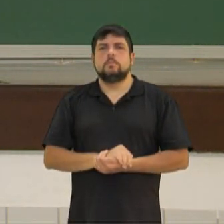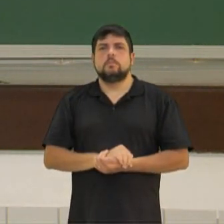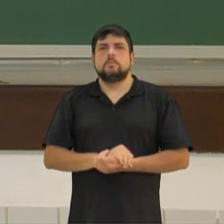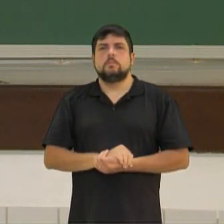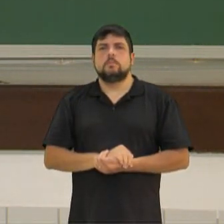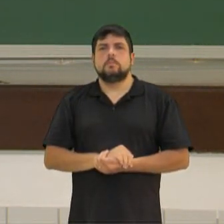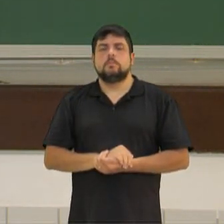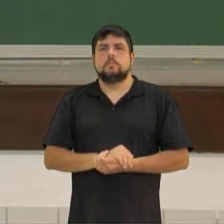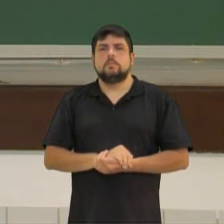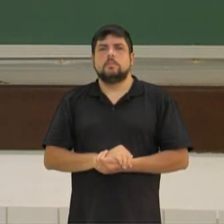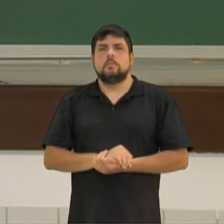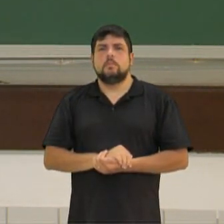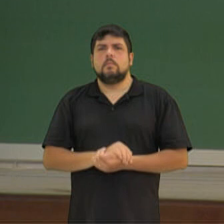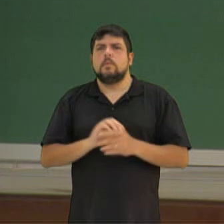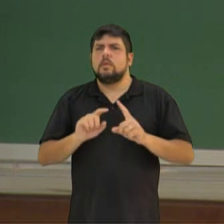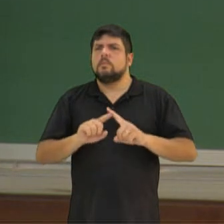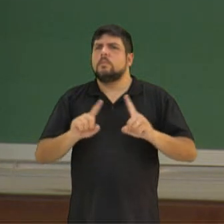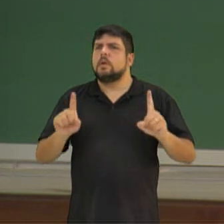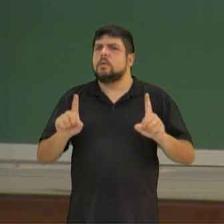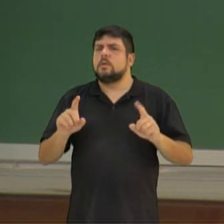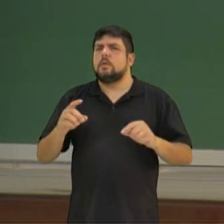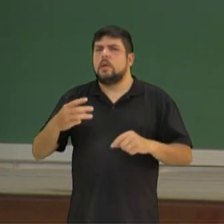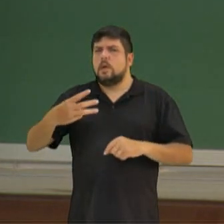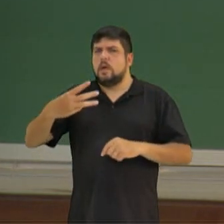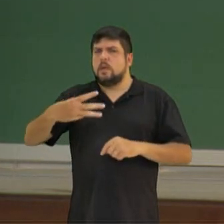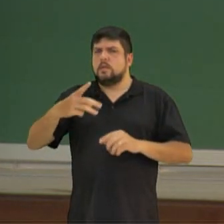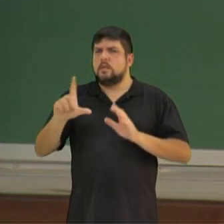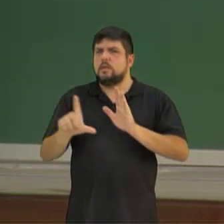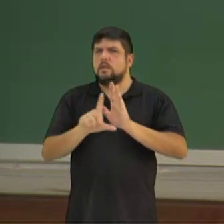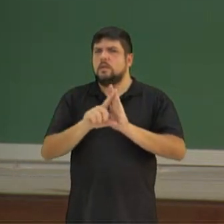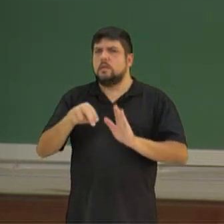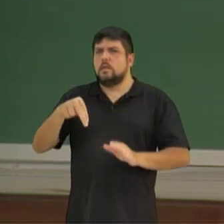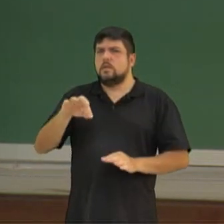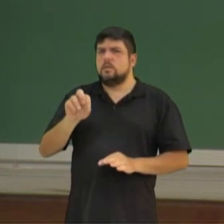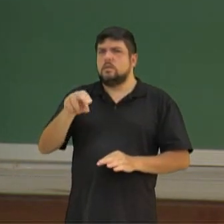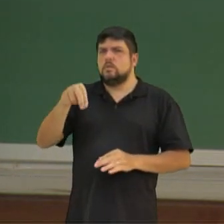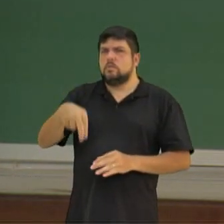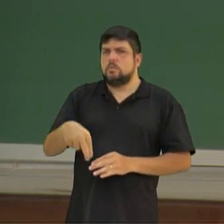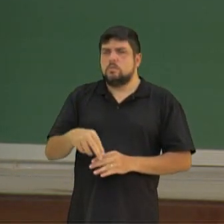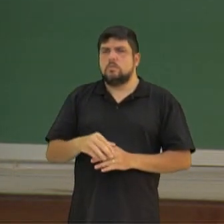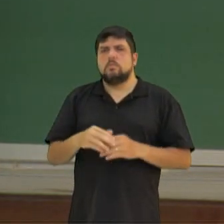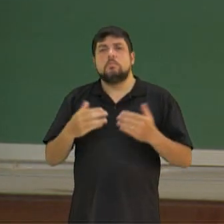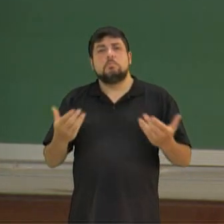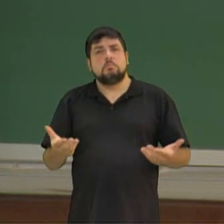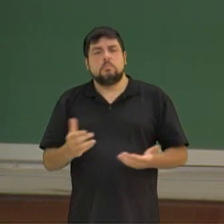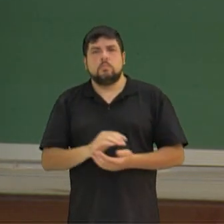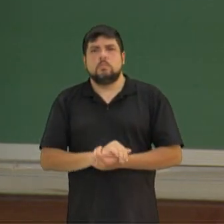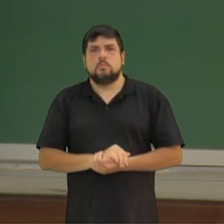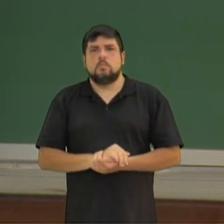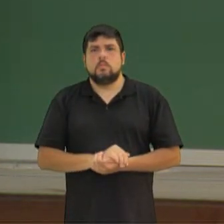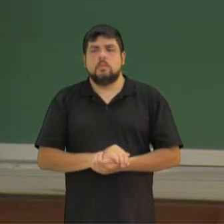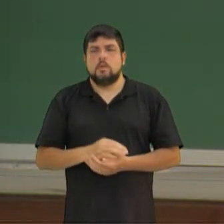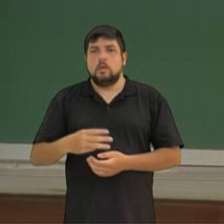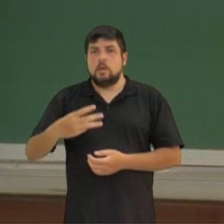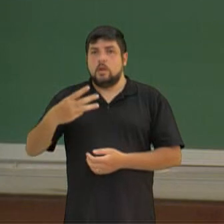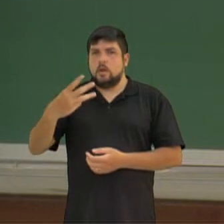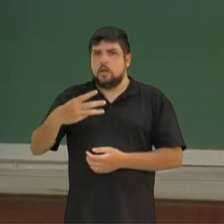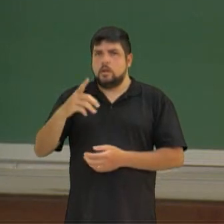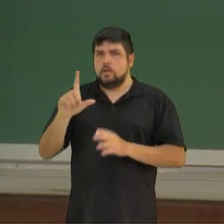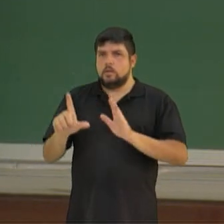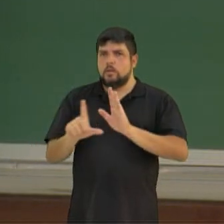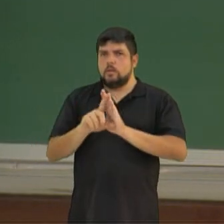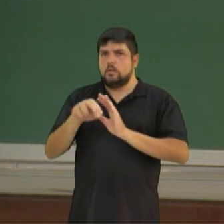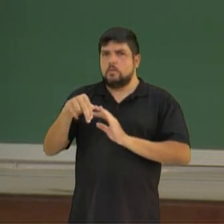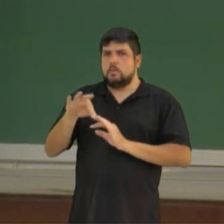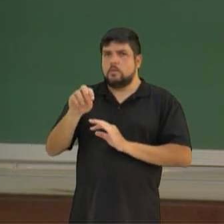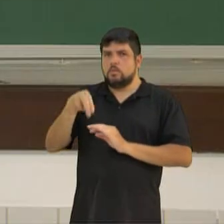Mas e quanto à terceira lei de Newton? A gente já conheceu a primeira, a segunda, mas e quanto à terceira? A terceira lei de Newton, ela é conhecida